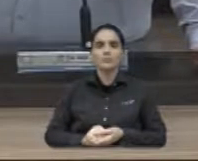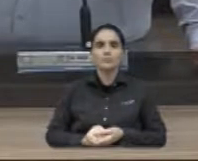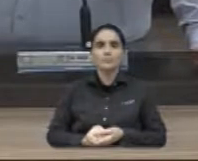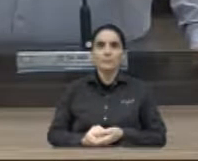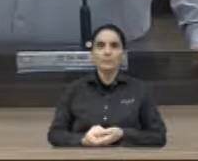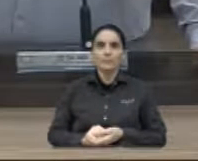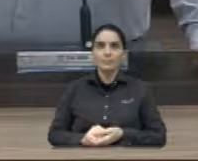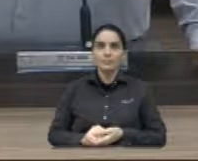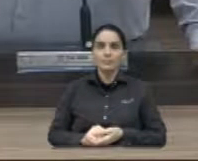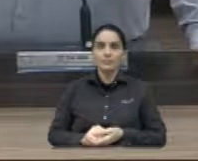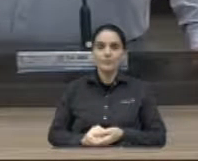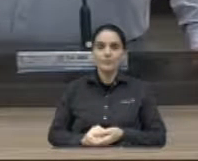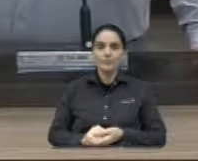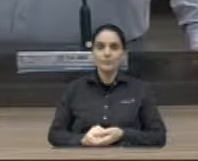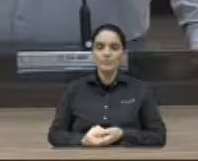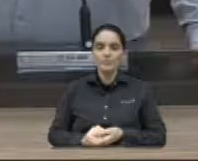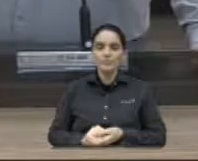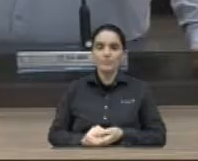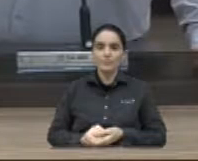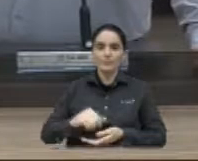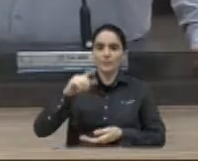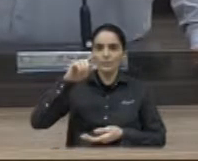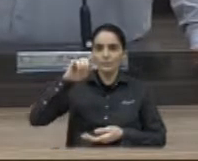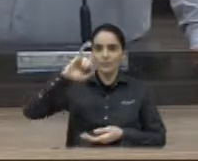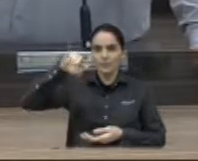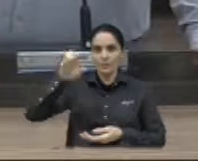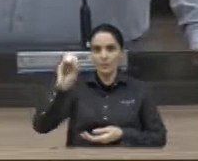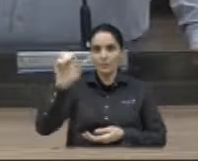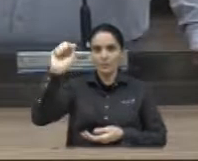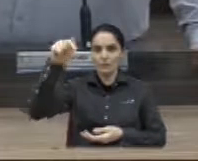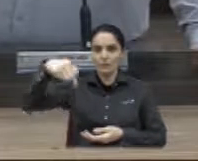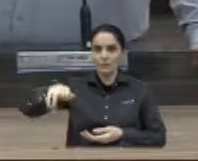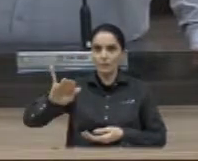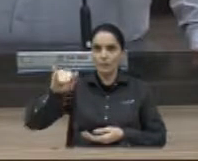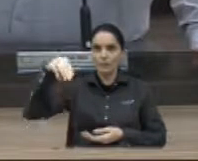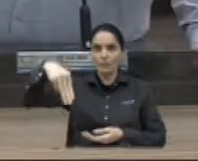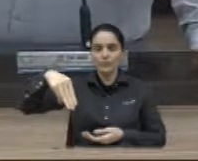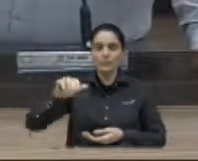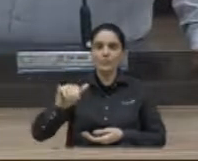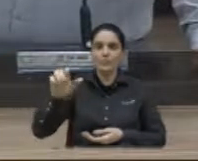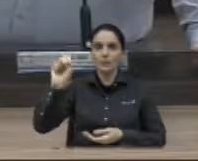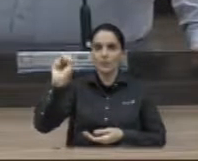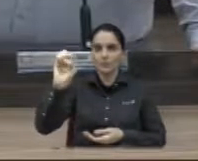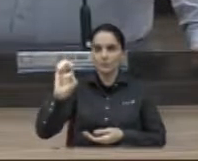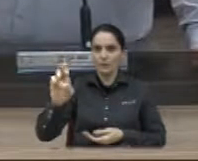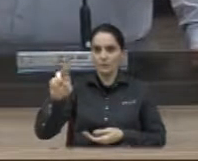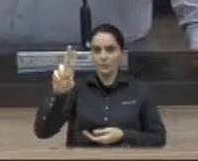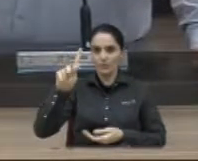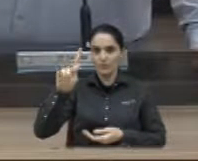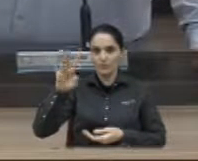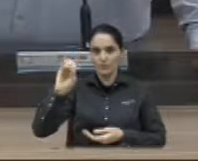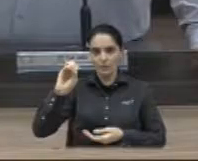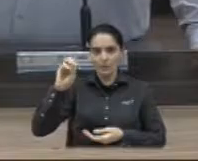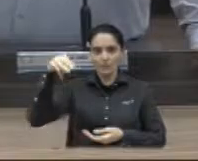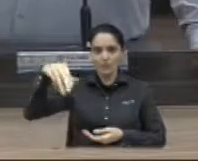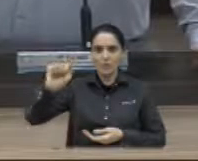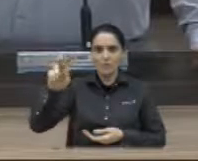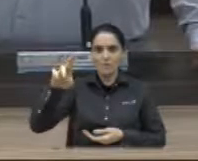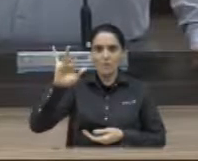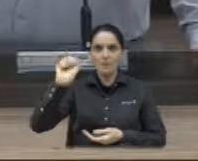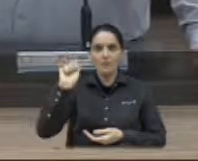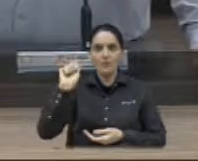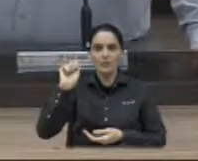José, Joaquim Francisco, o Sérgio, a gente agradece.